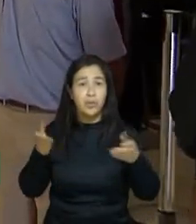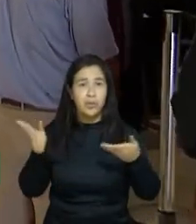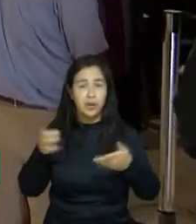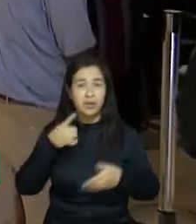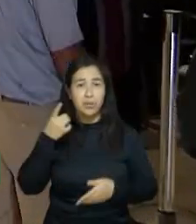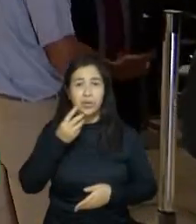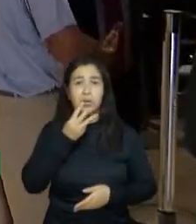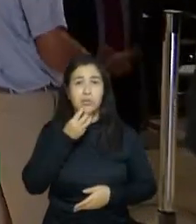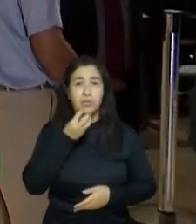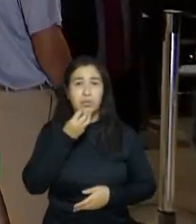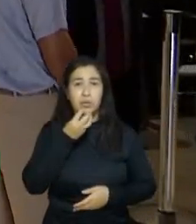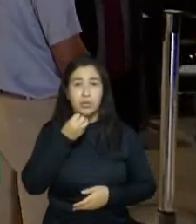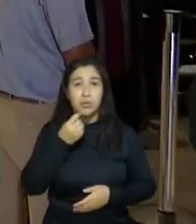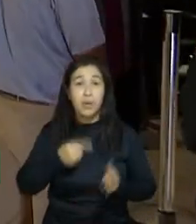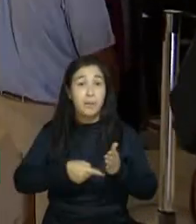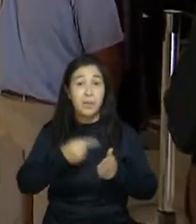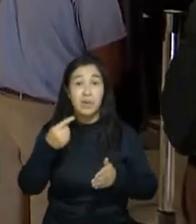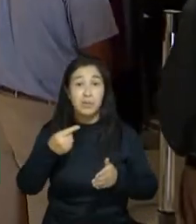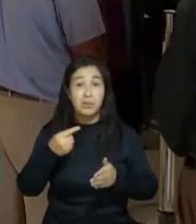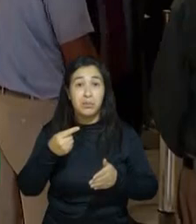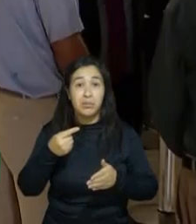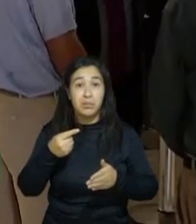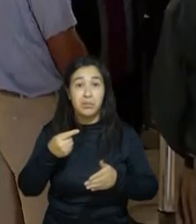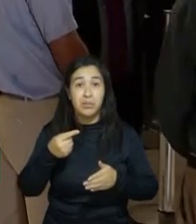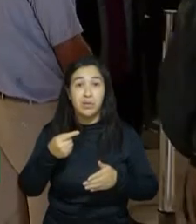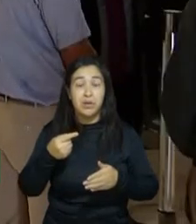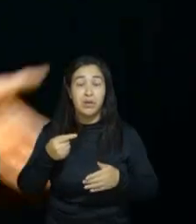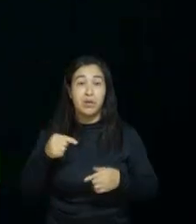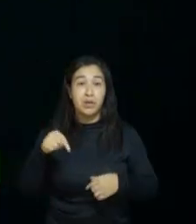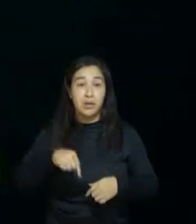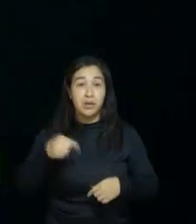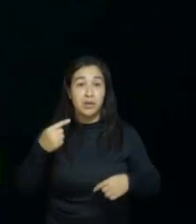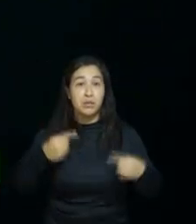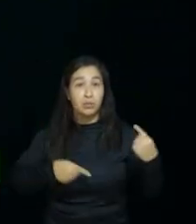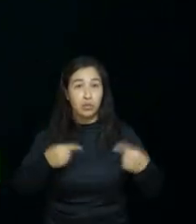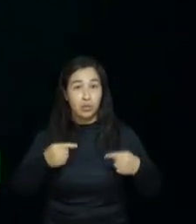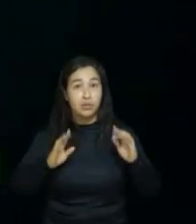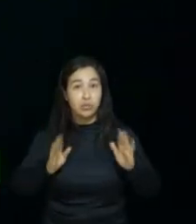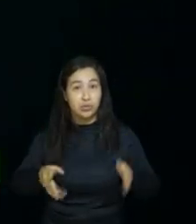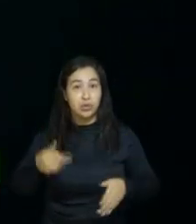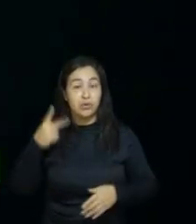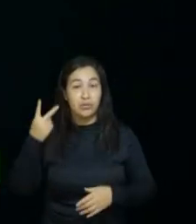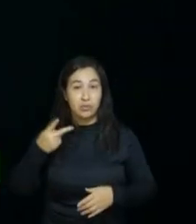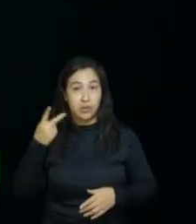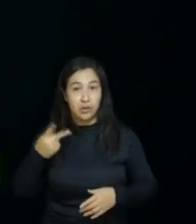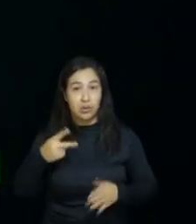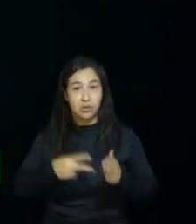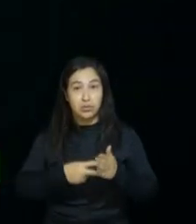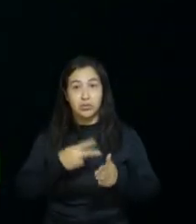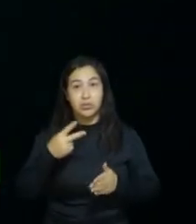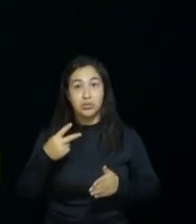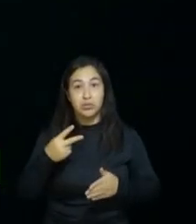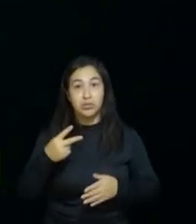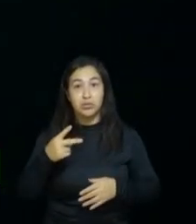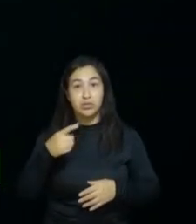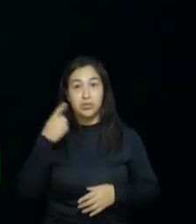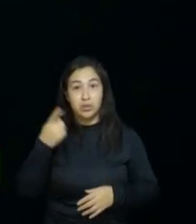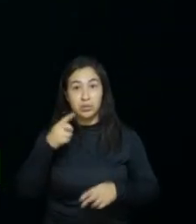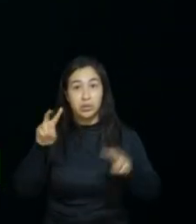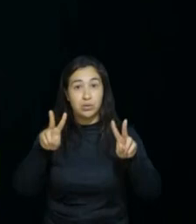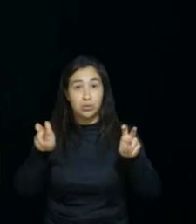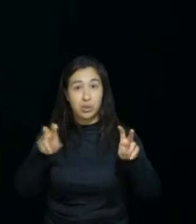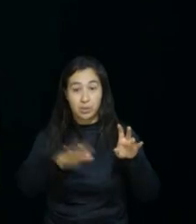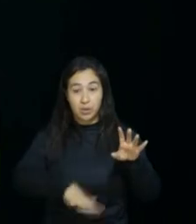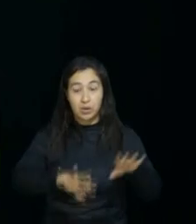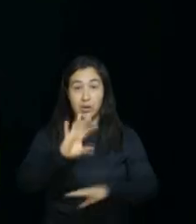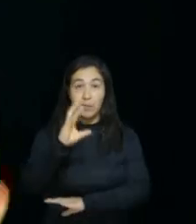primeira vez como deputado estadual, como político, como parlamentar, vereador que já fui, e depois, segundo mandato de deputado estadual, eu venho falar do tema meio ambiente